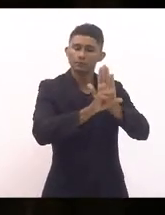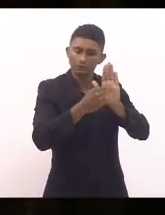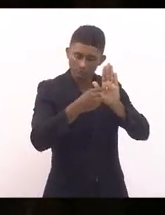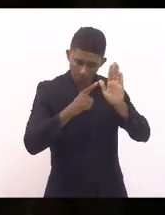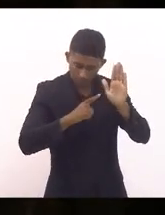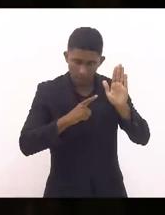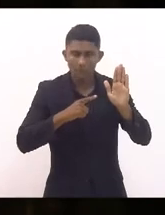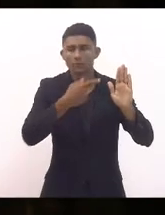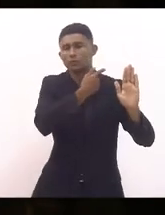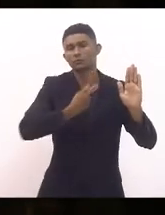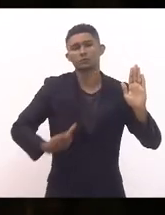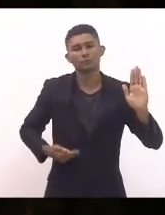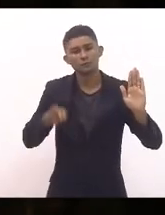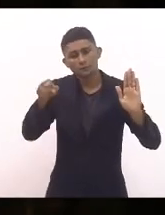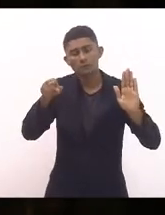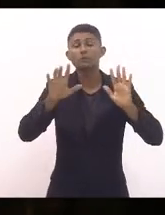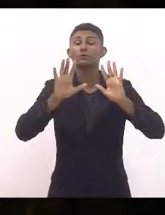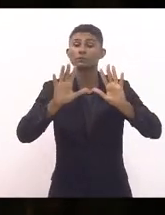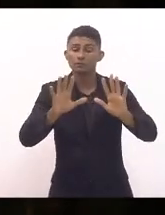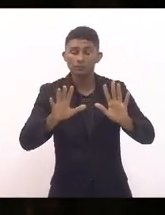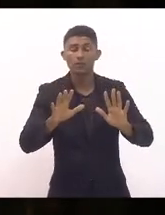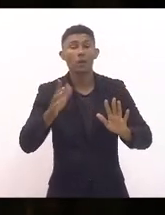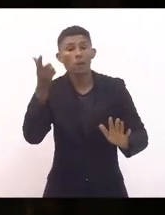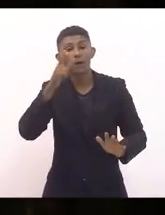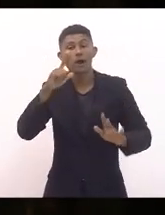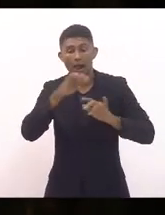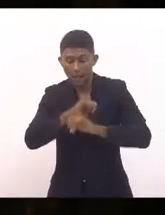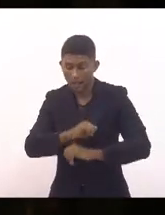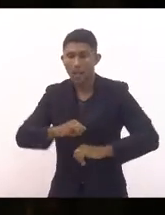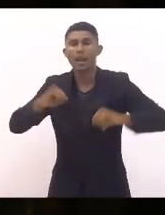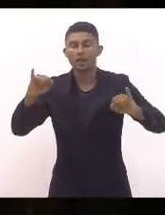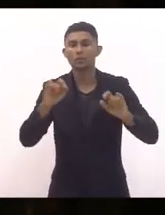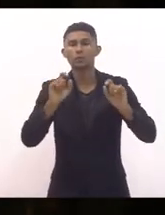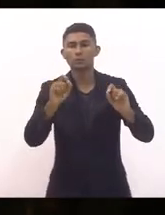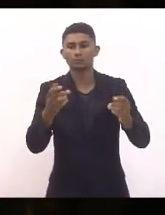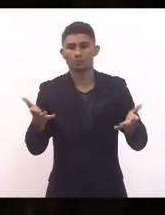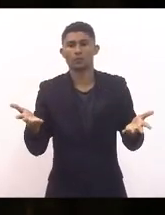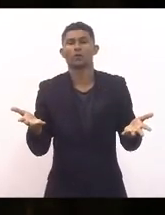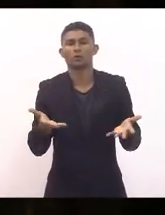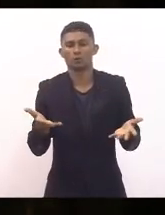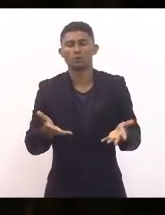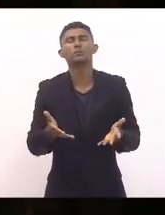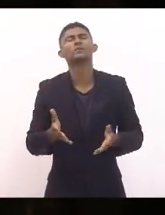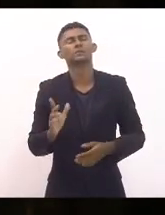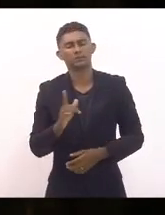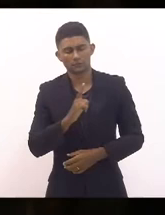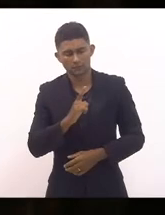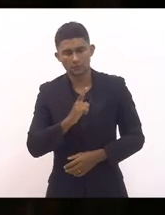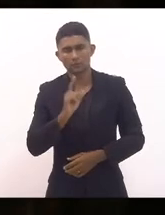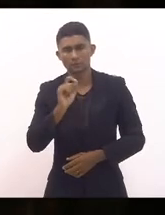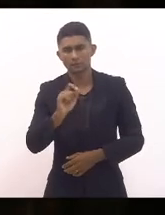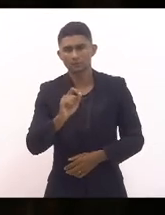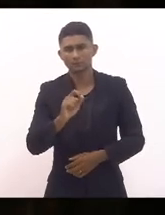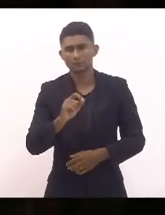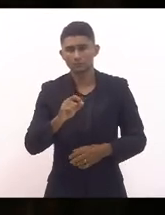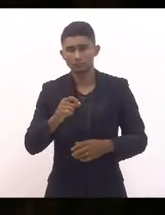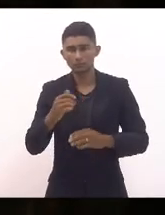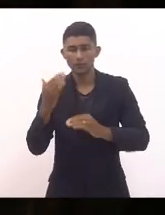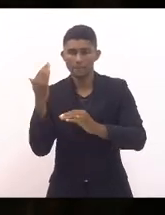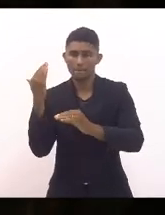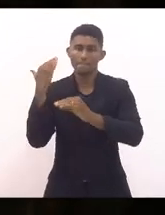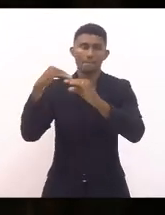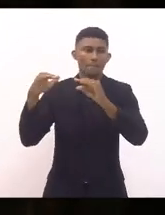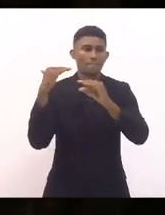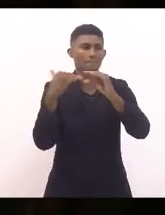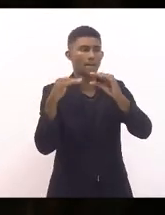governador Cláudio Castro, que o Alerta PRI funcionasse. Para se ter uma ideia, hoje já temos 25 disparos do